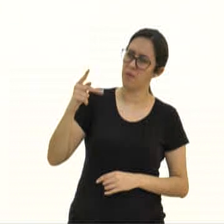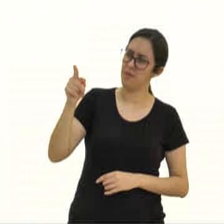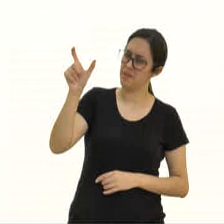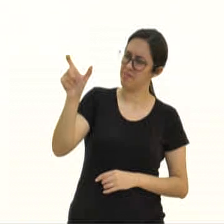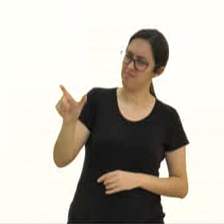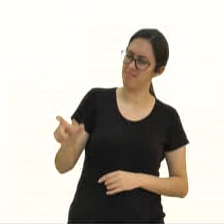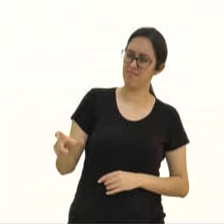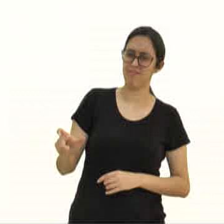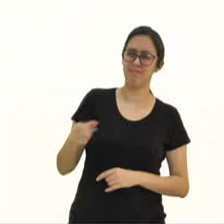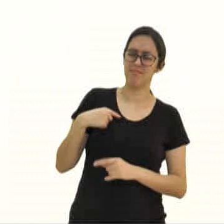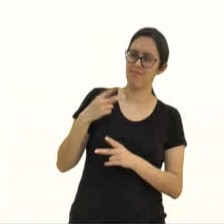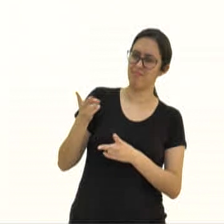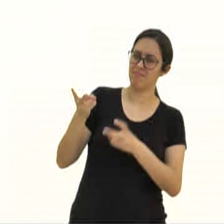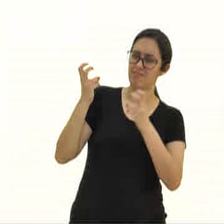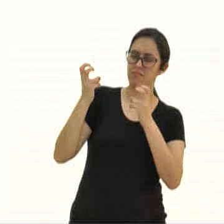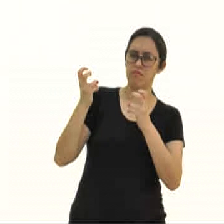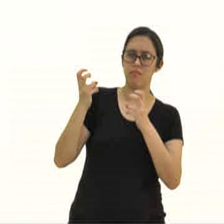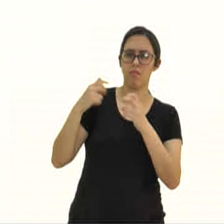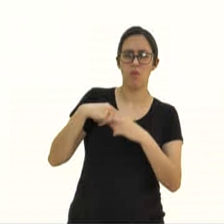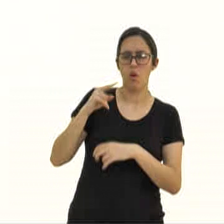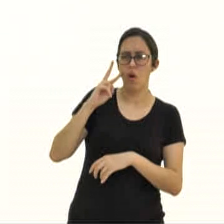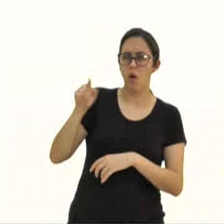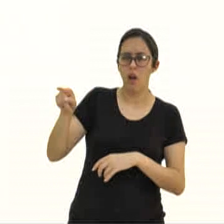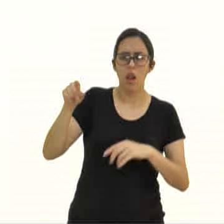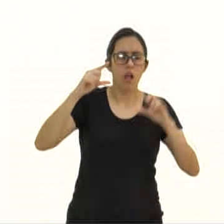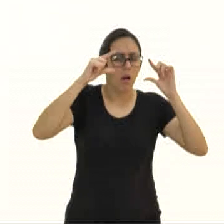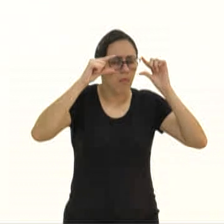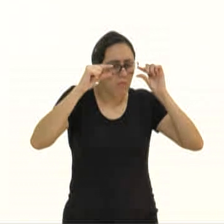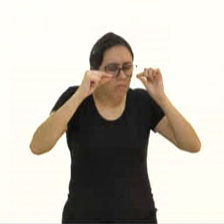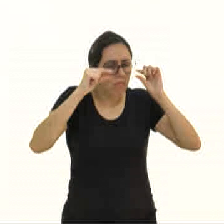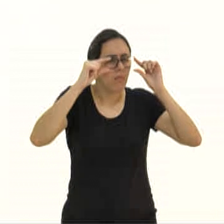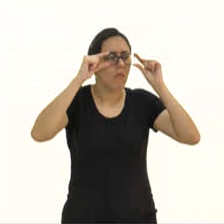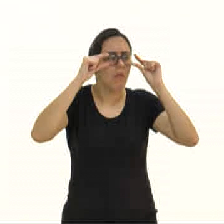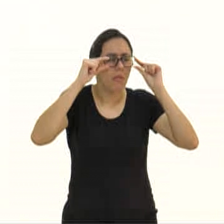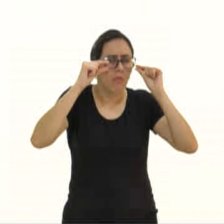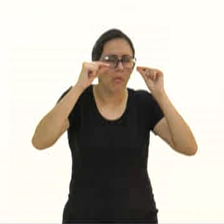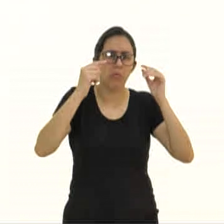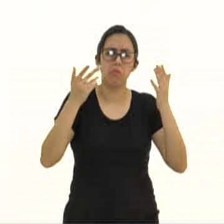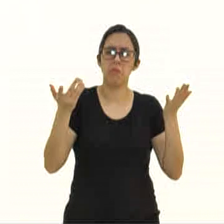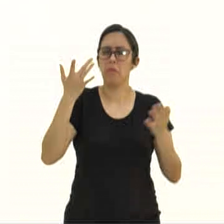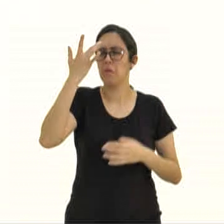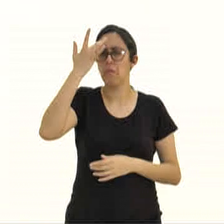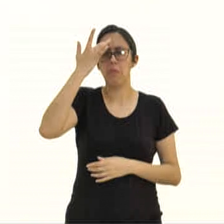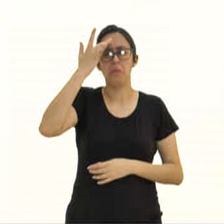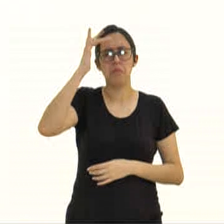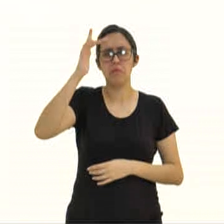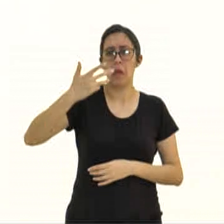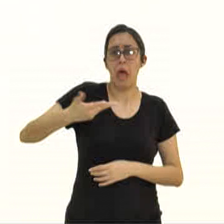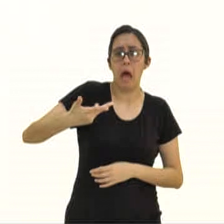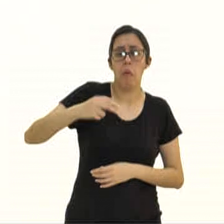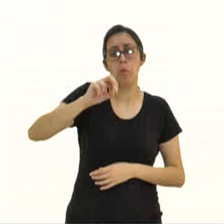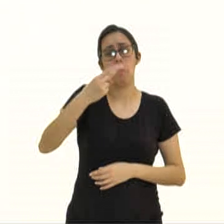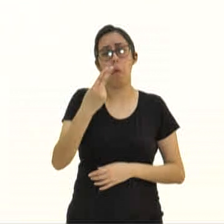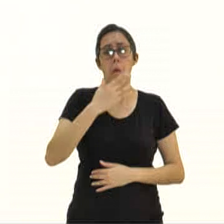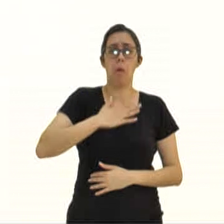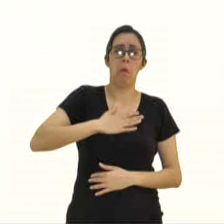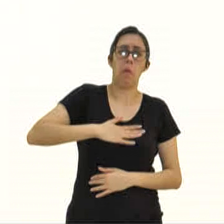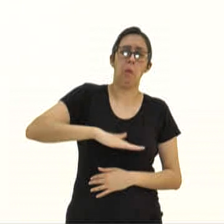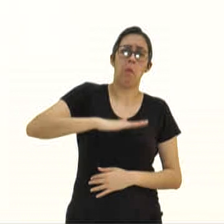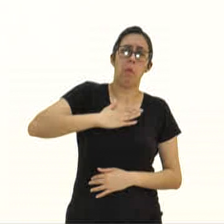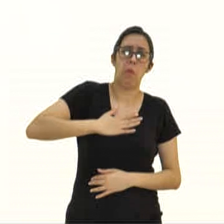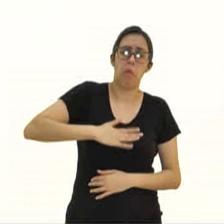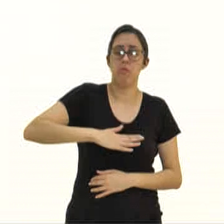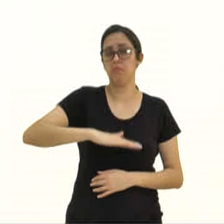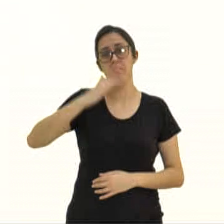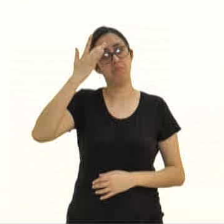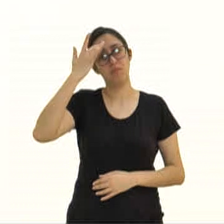e lembra-me que os tornou a fechar, não sei se apressada ou vagarosamente. Há impressões dessa